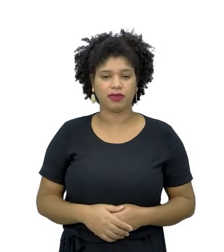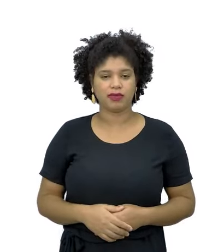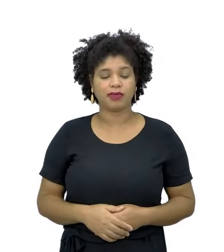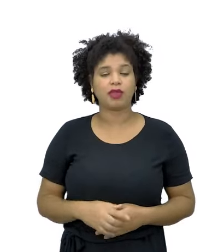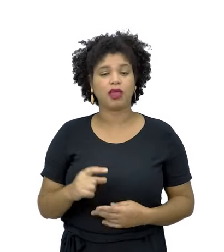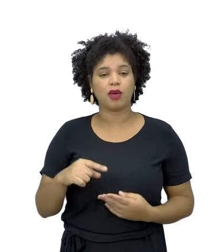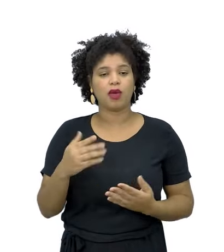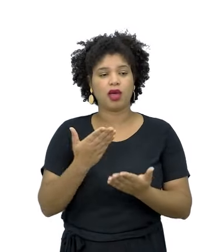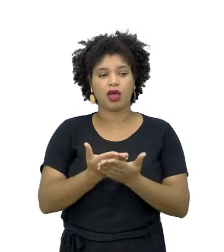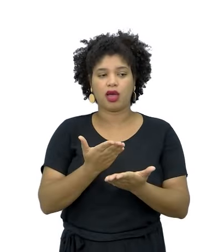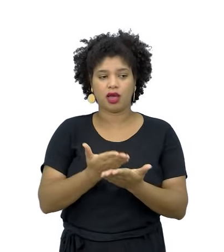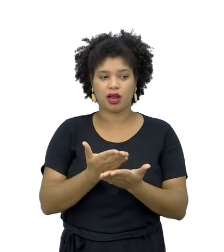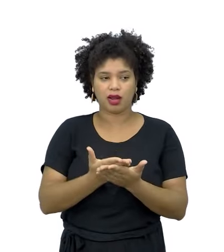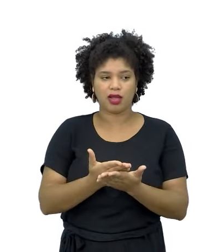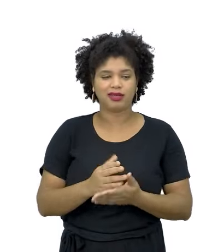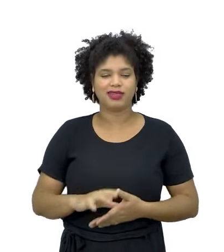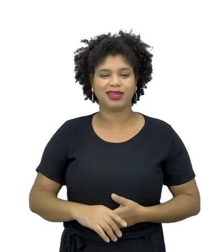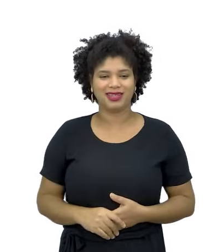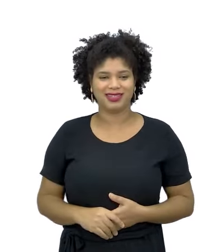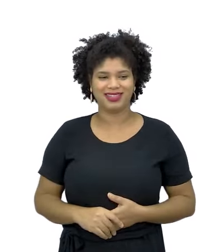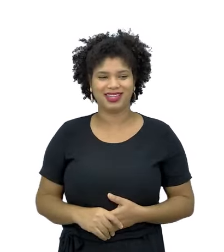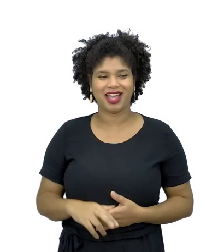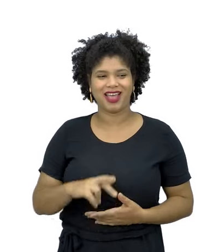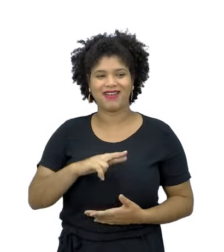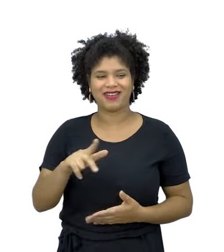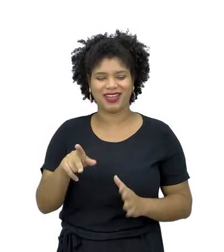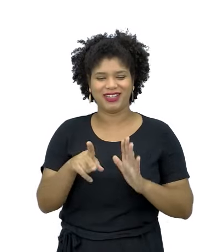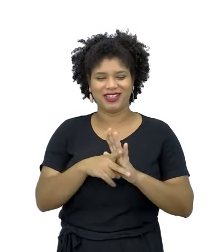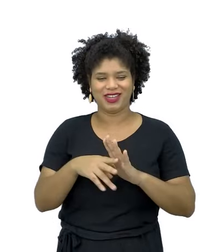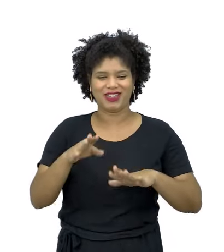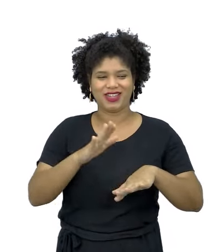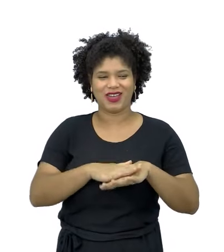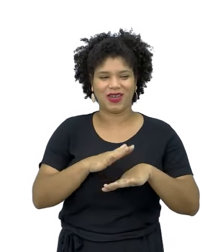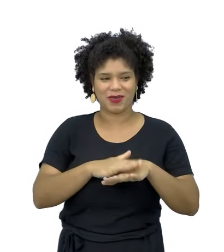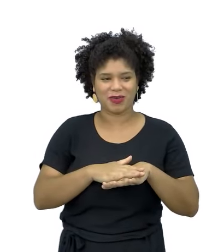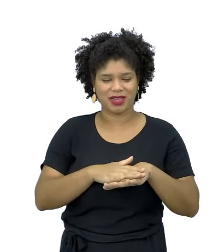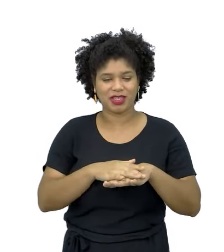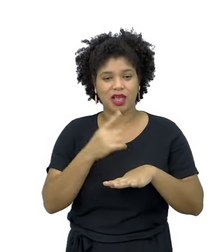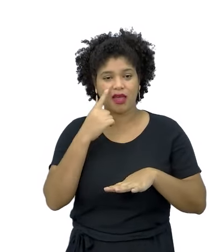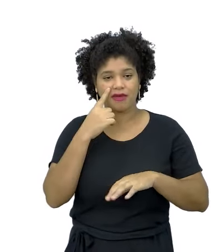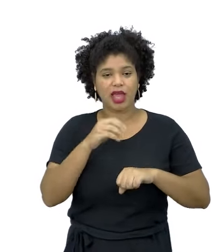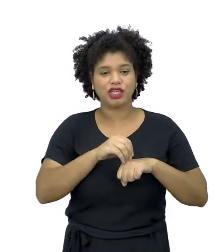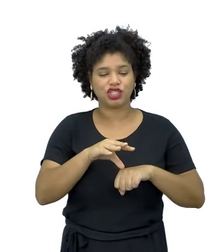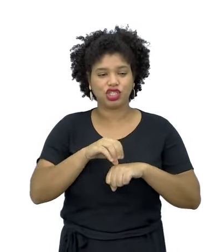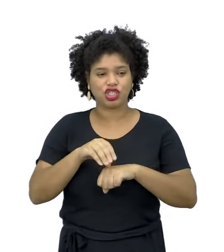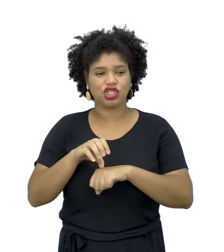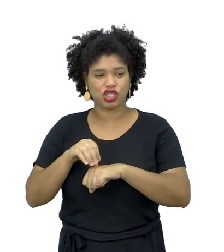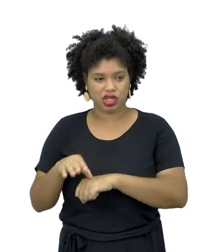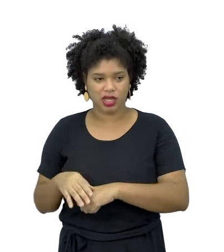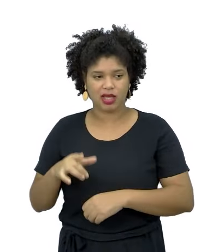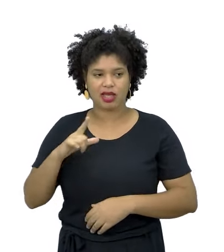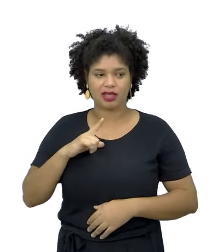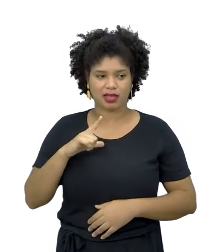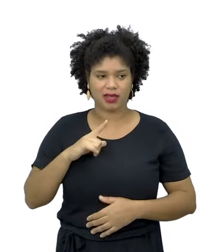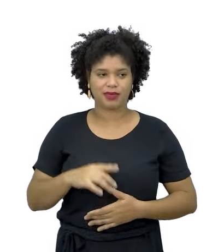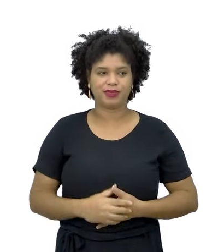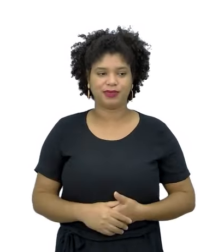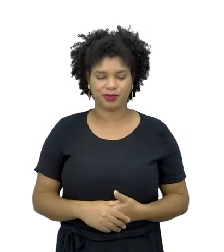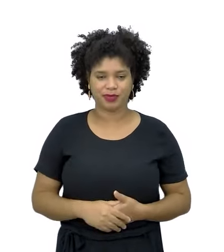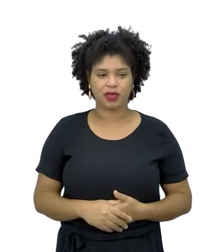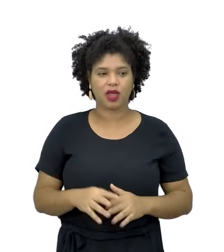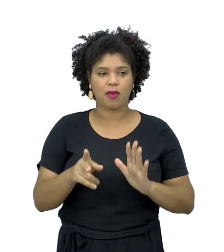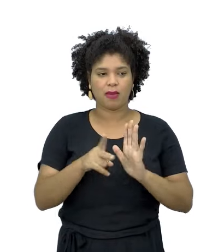3 da aula 7 e 8, né, a gente pode notar as instruções do tipo, né, assim, vamos